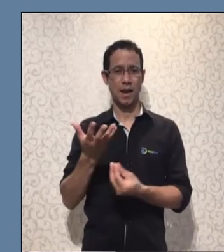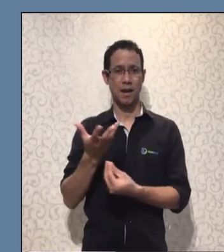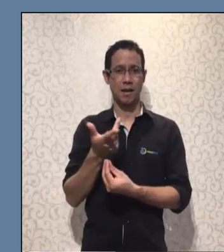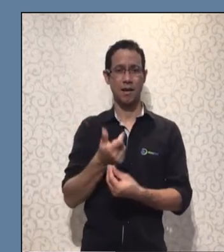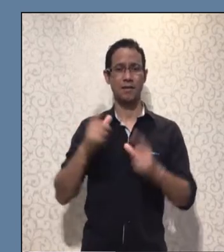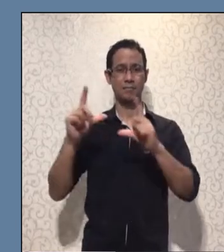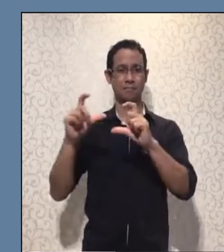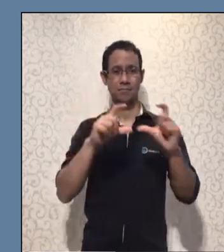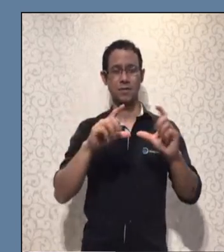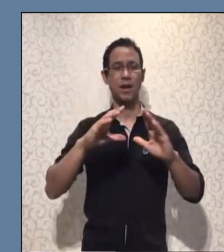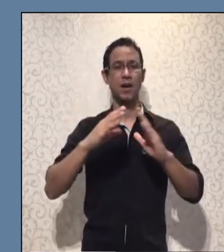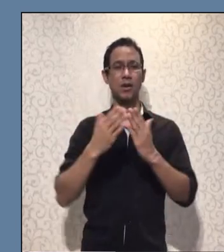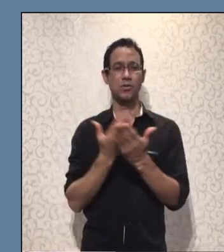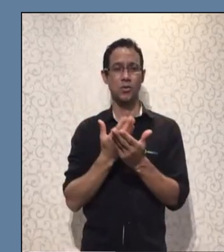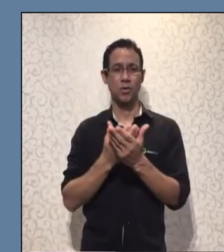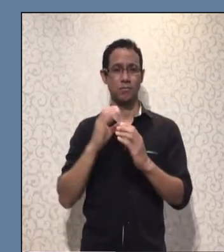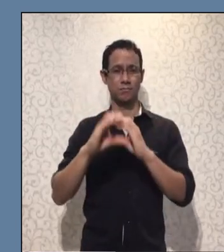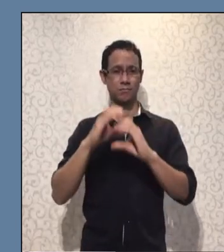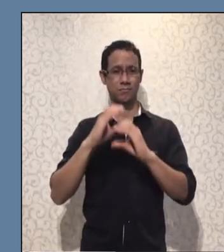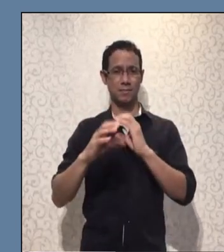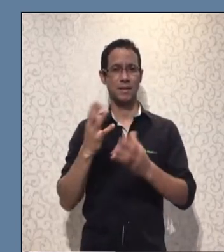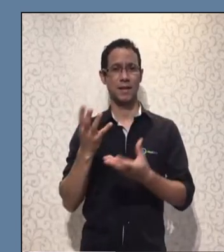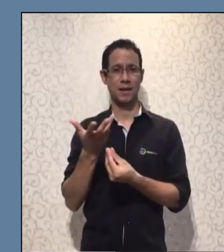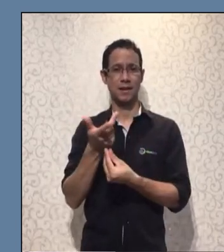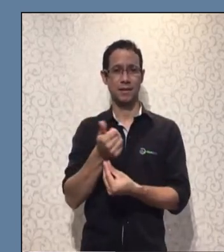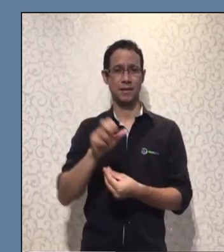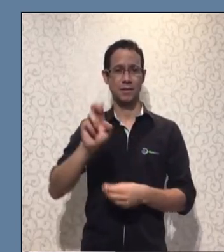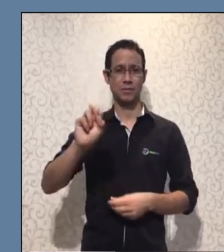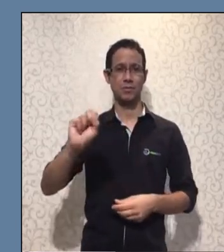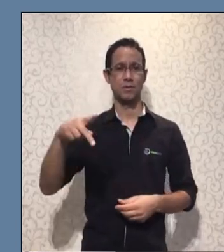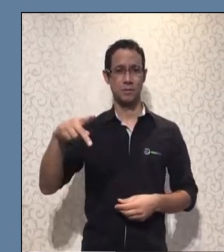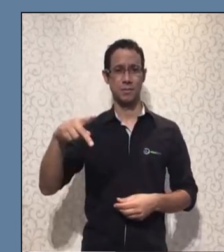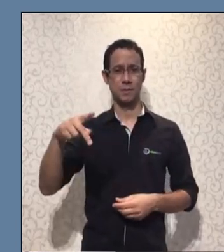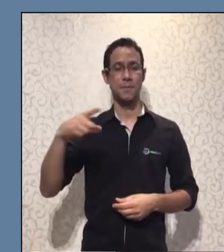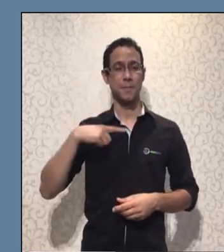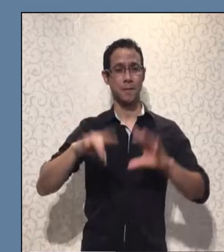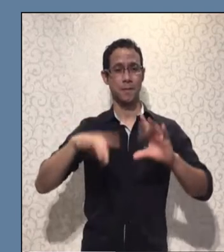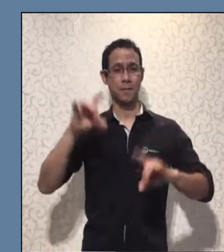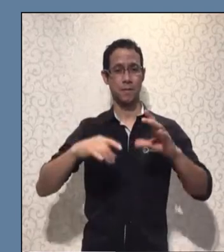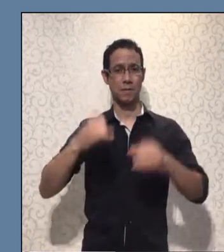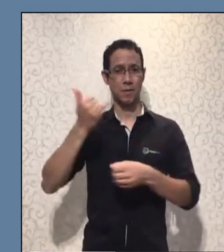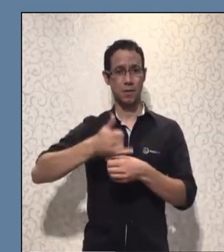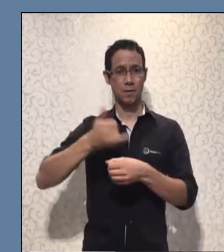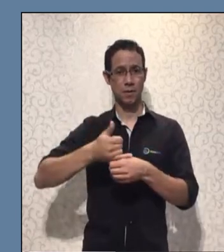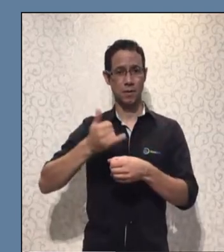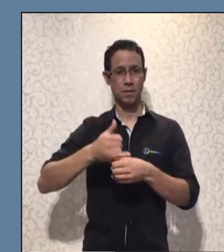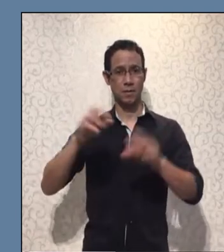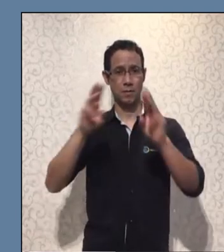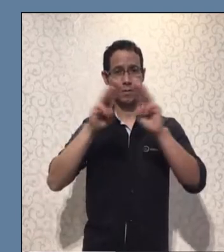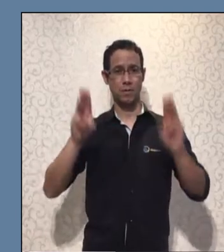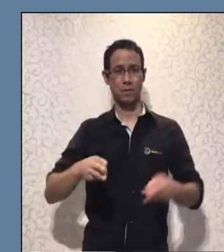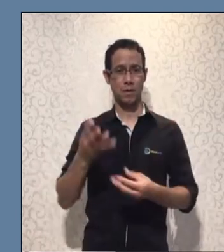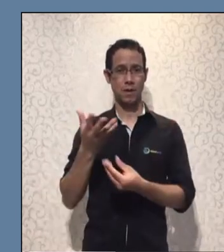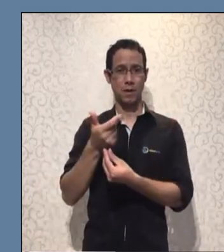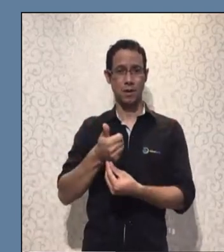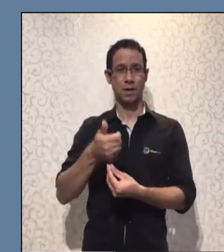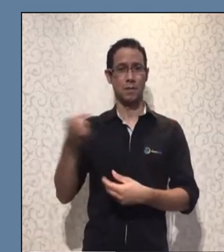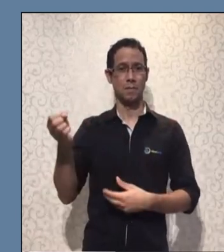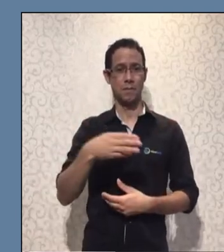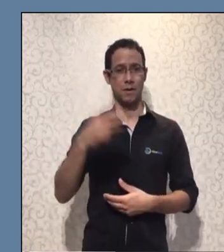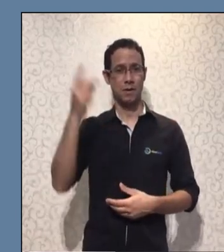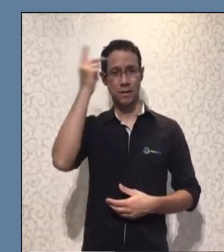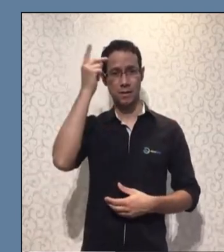de Comunicações e Artes da USP. Foi curador-chefe do Museu de Arte Moderna de São Paulo de 1996 a